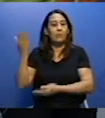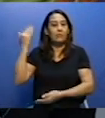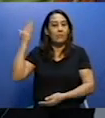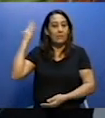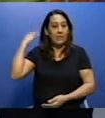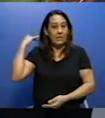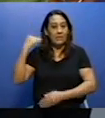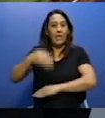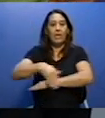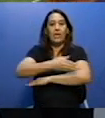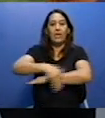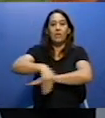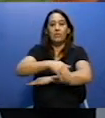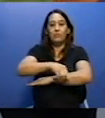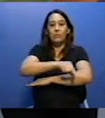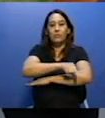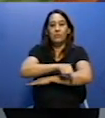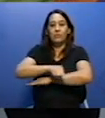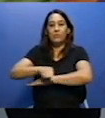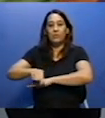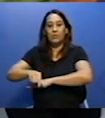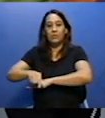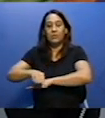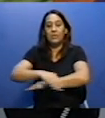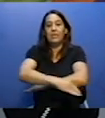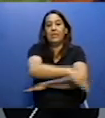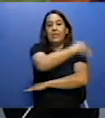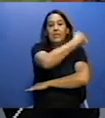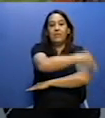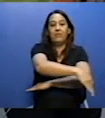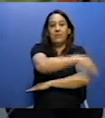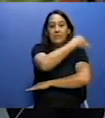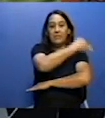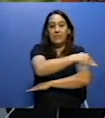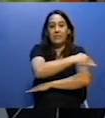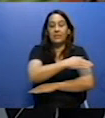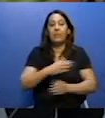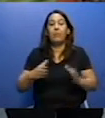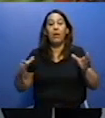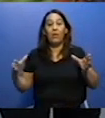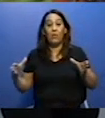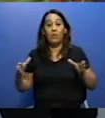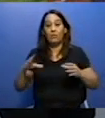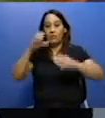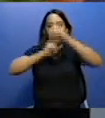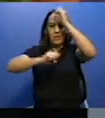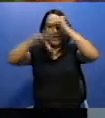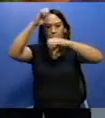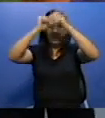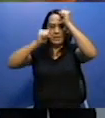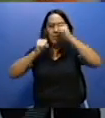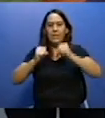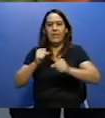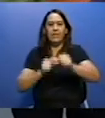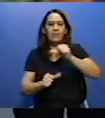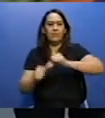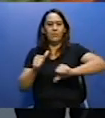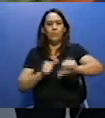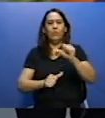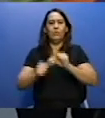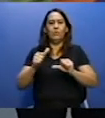ruas são estreitas e as avenidas são mais largas. E hoje nós vamos aprender que elas mudam com o tempo.